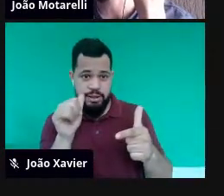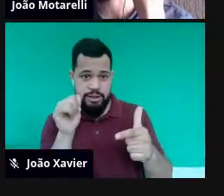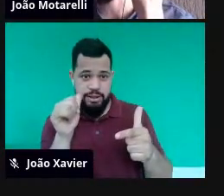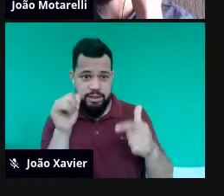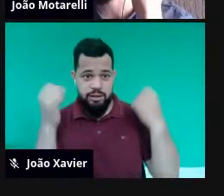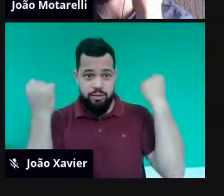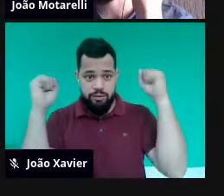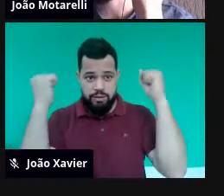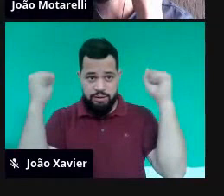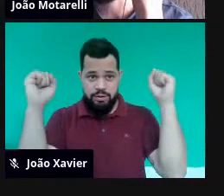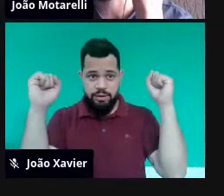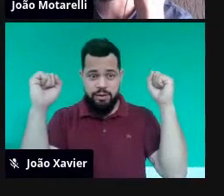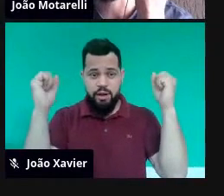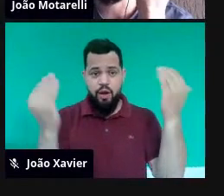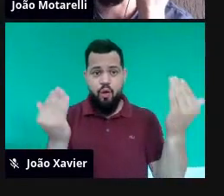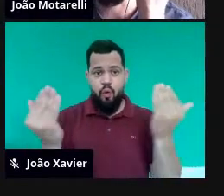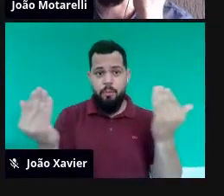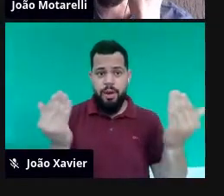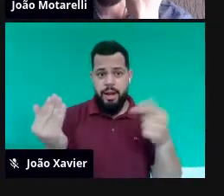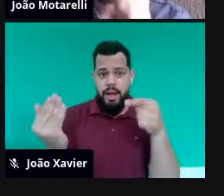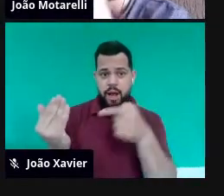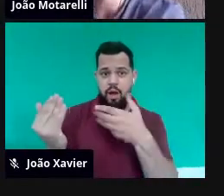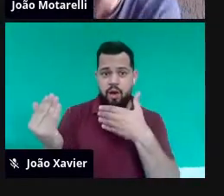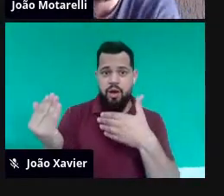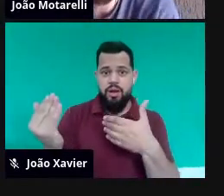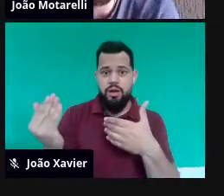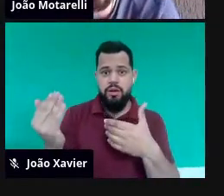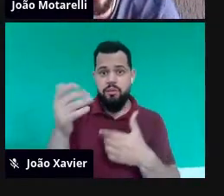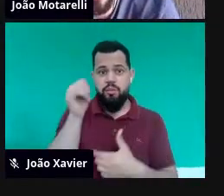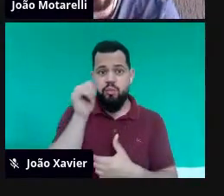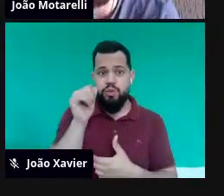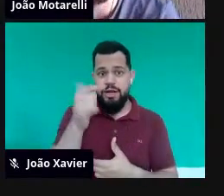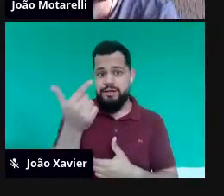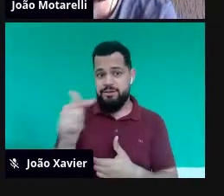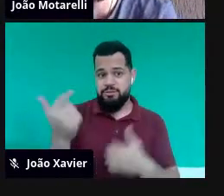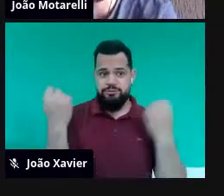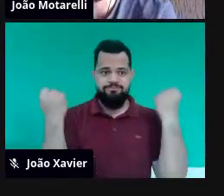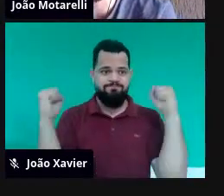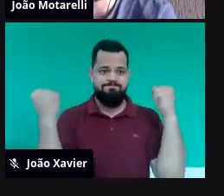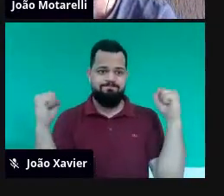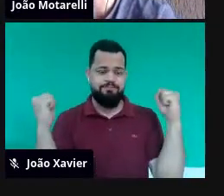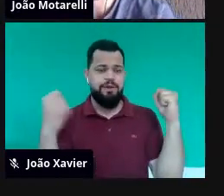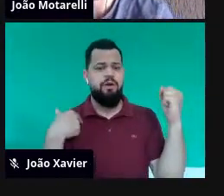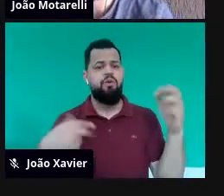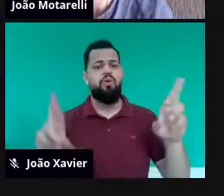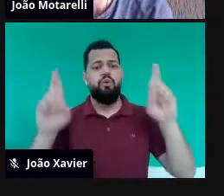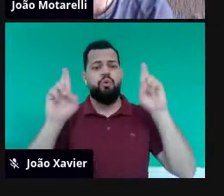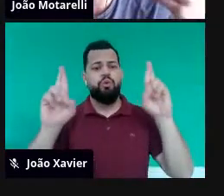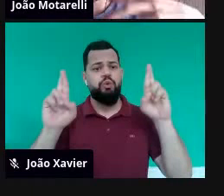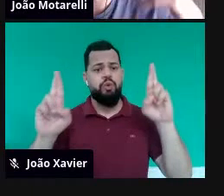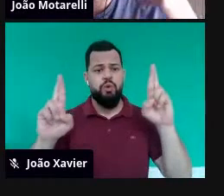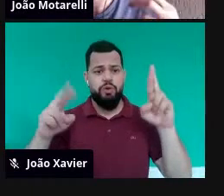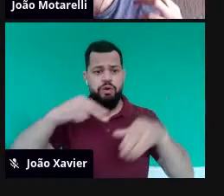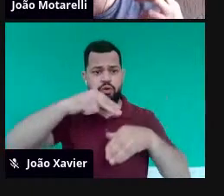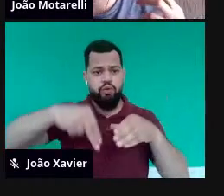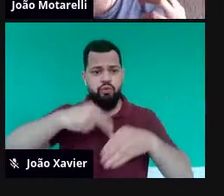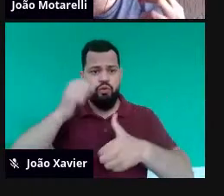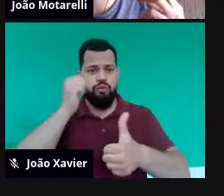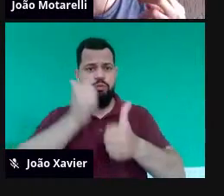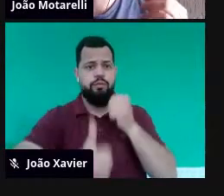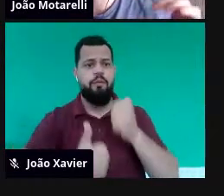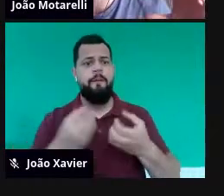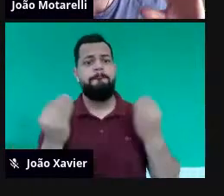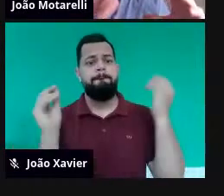com 5,1% em mulheres não atletas. Então, espera-se que sim, o nutricionista esportivo possa ter uma maior recorrência